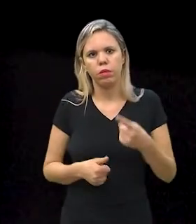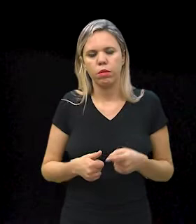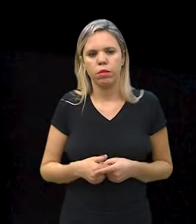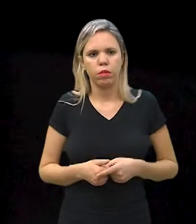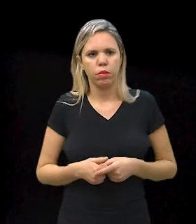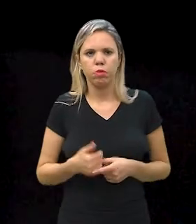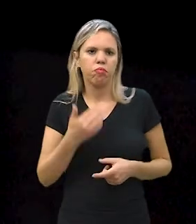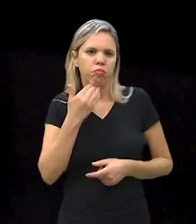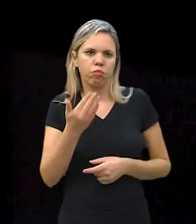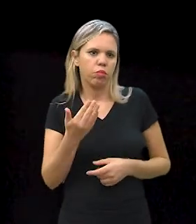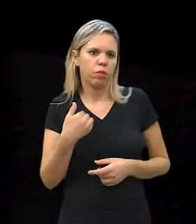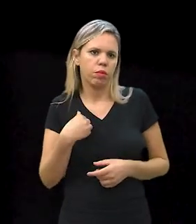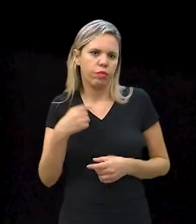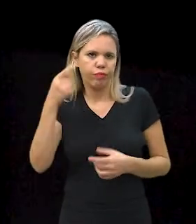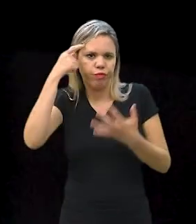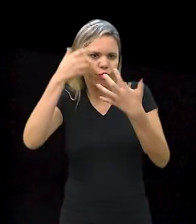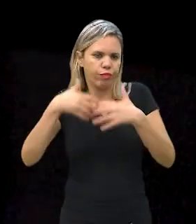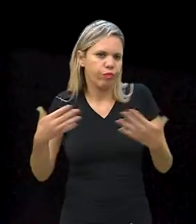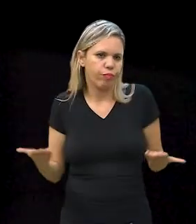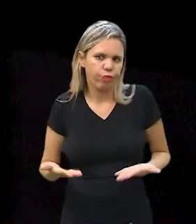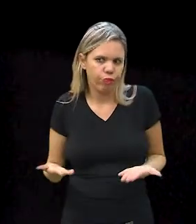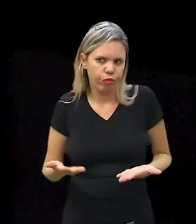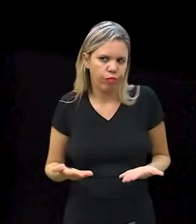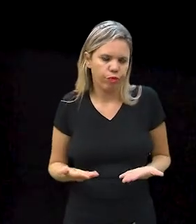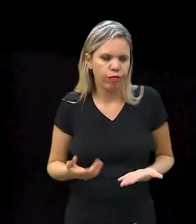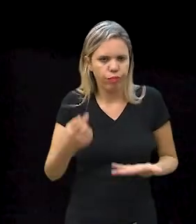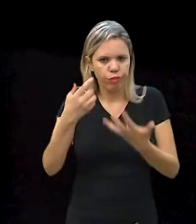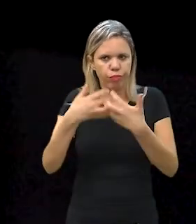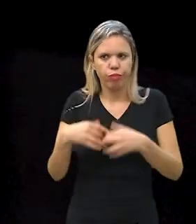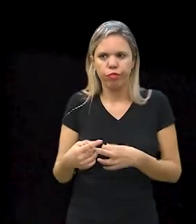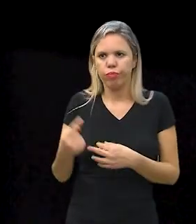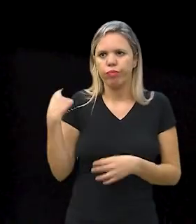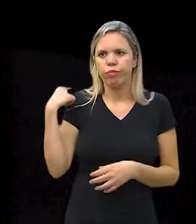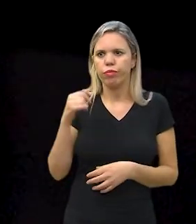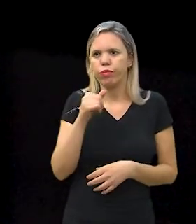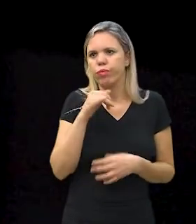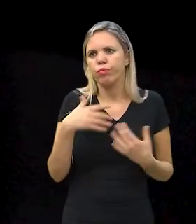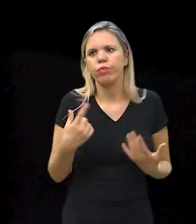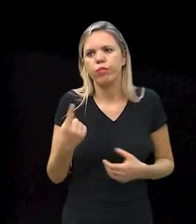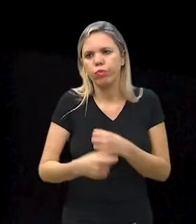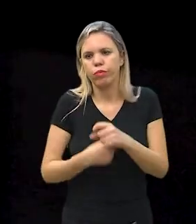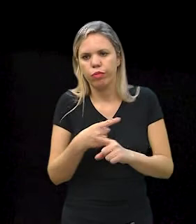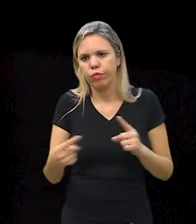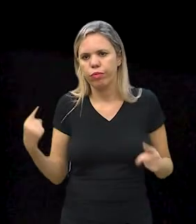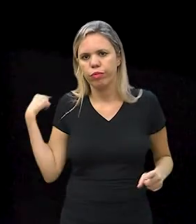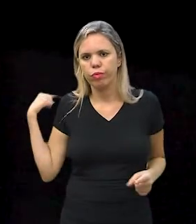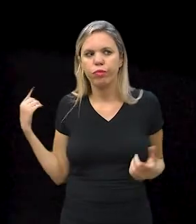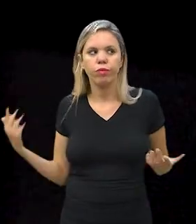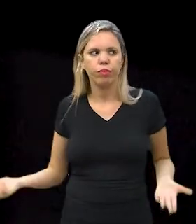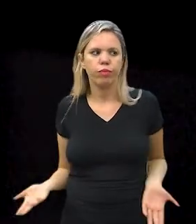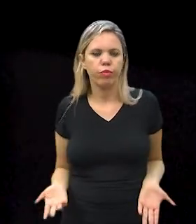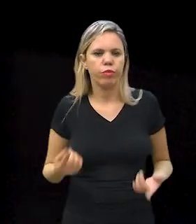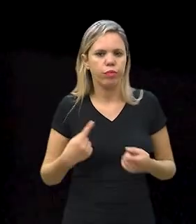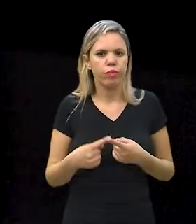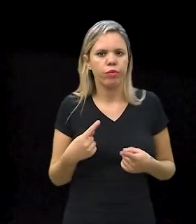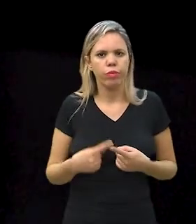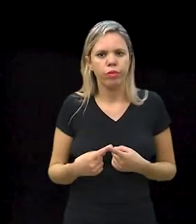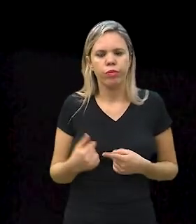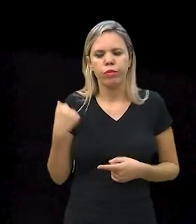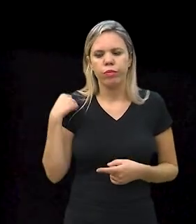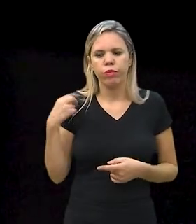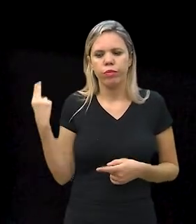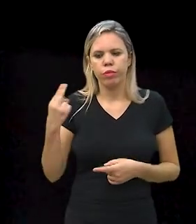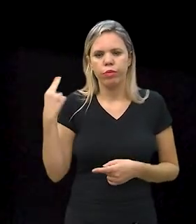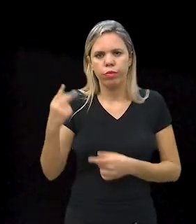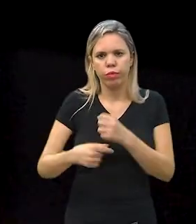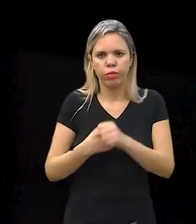Primeira, não adianta eu ficar pensando hoje com a cabeça de um ano e meio atrás. Porque